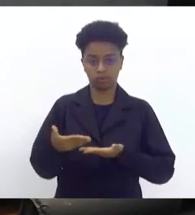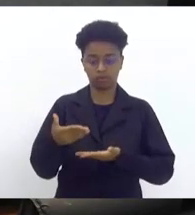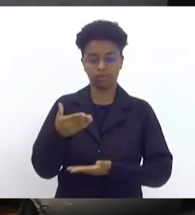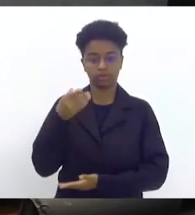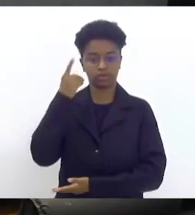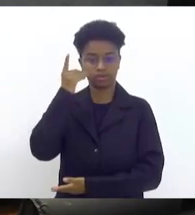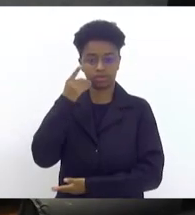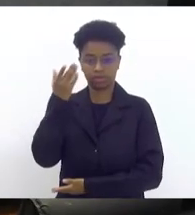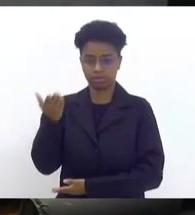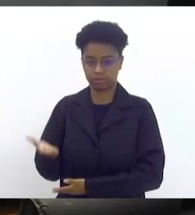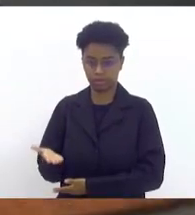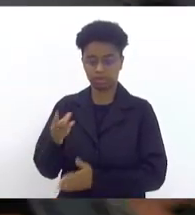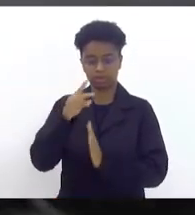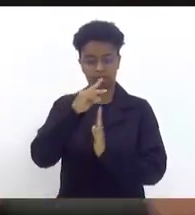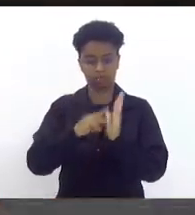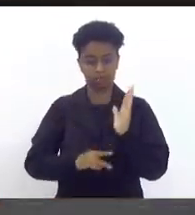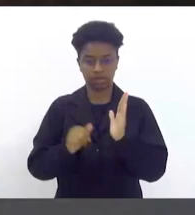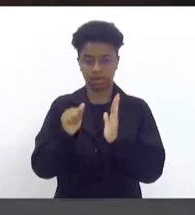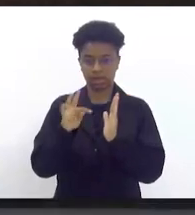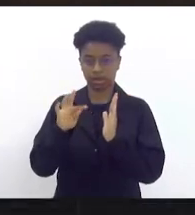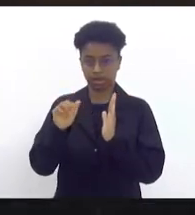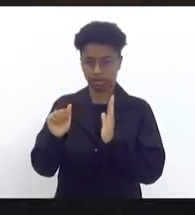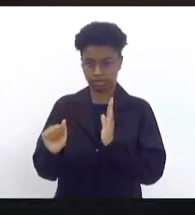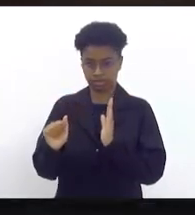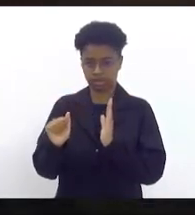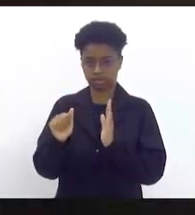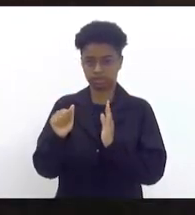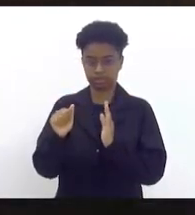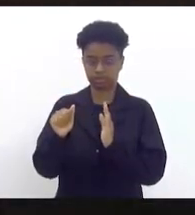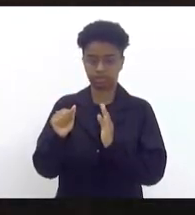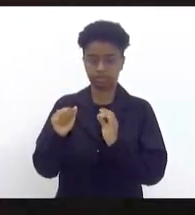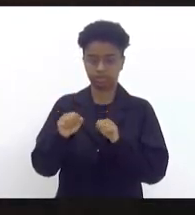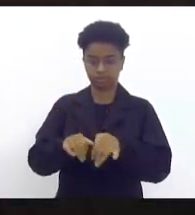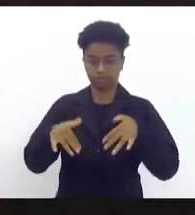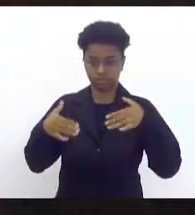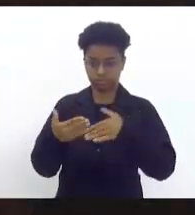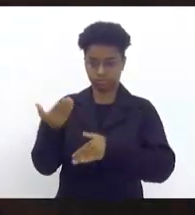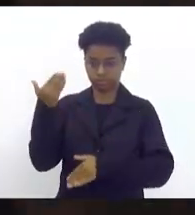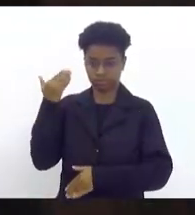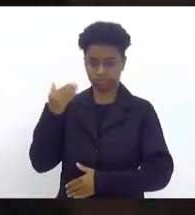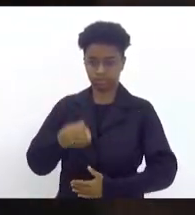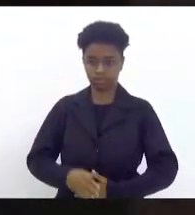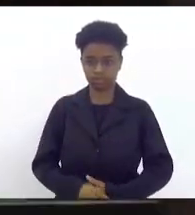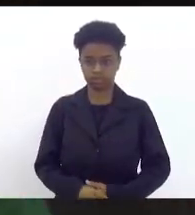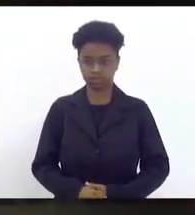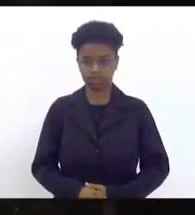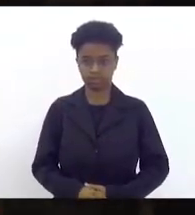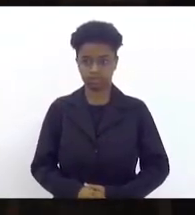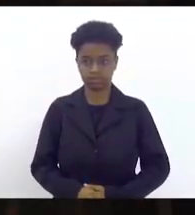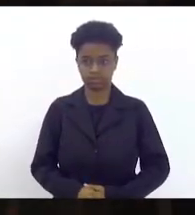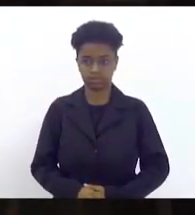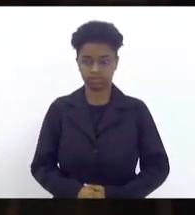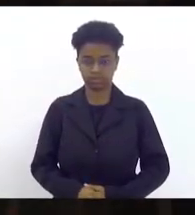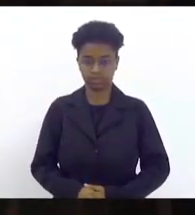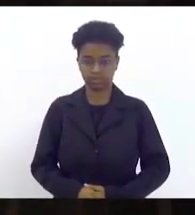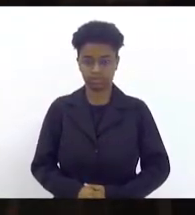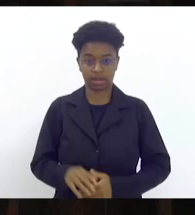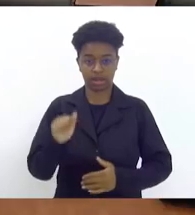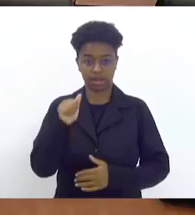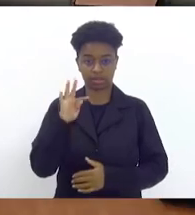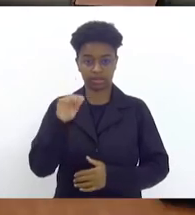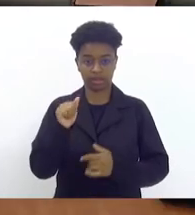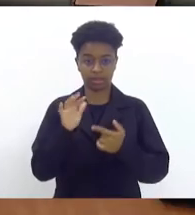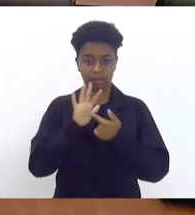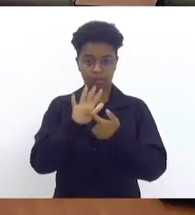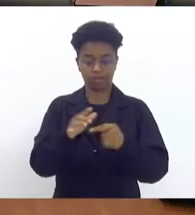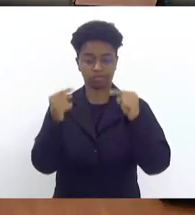senhora deputada para fazer a leitura da ata da sessão anterior. A ata reflete com exatidão o ocorrido